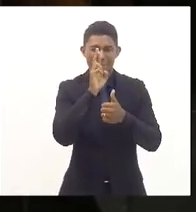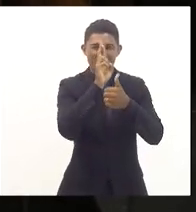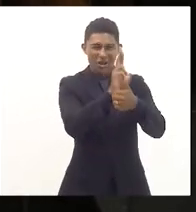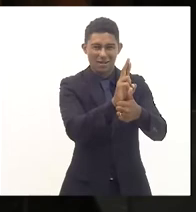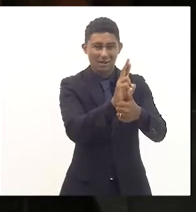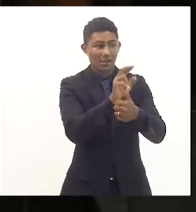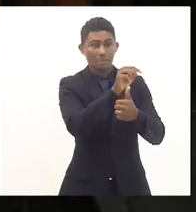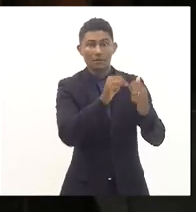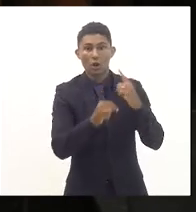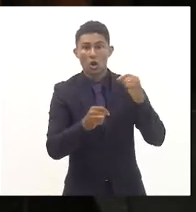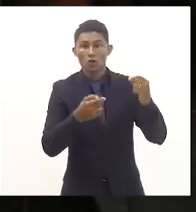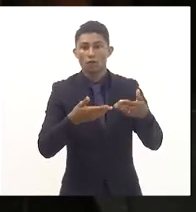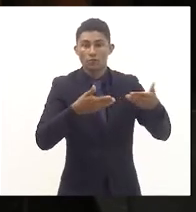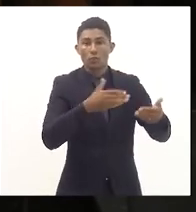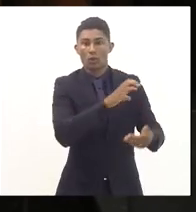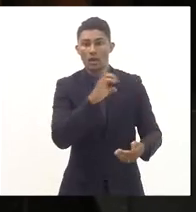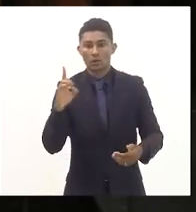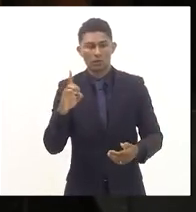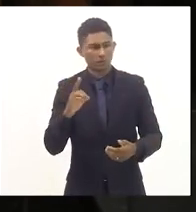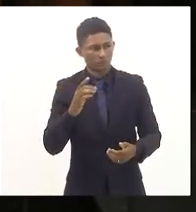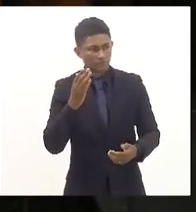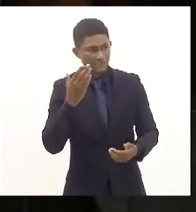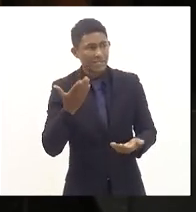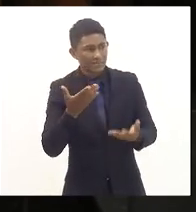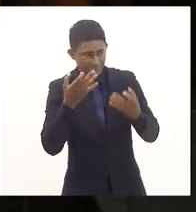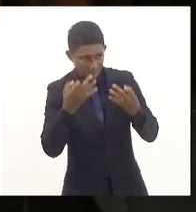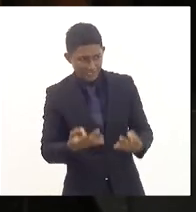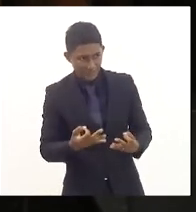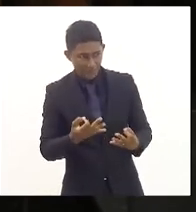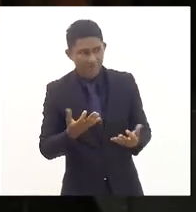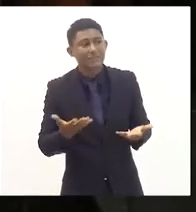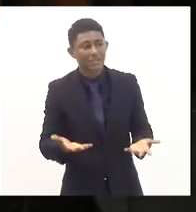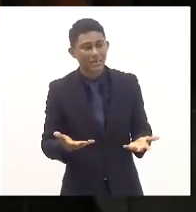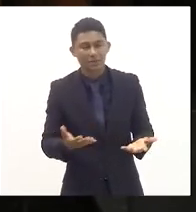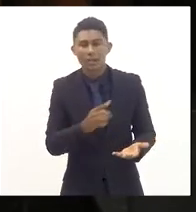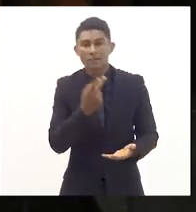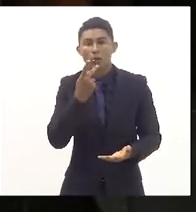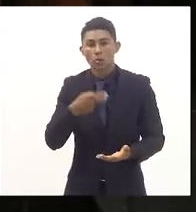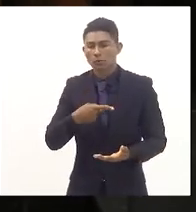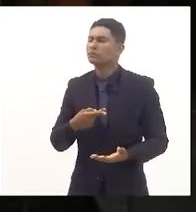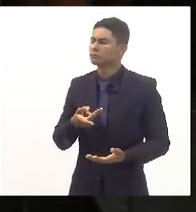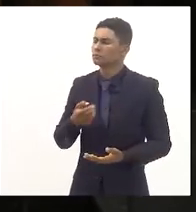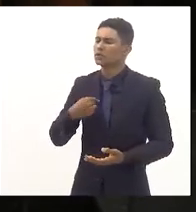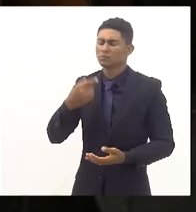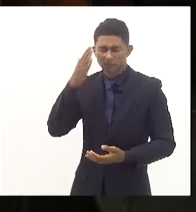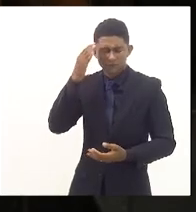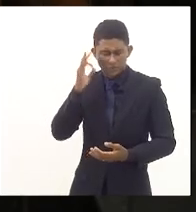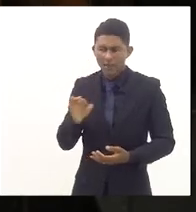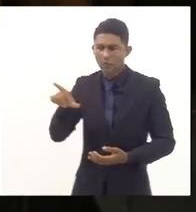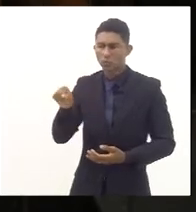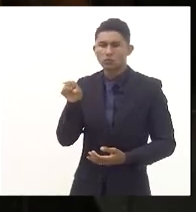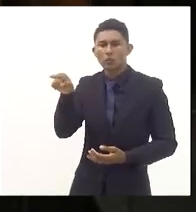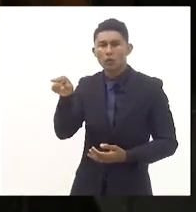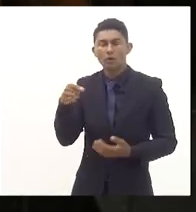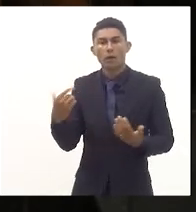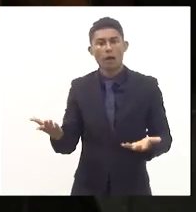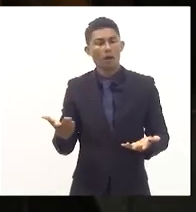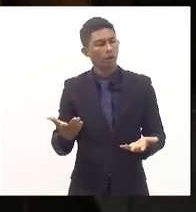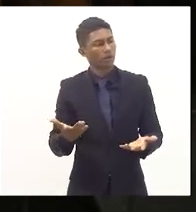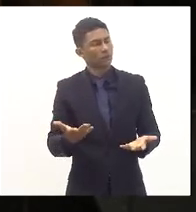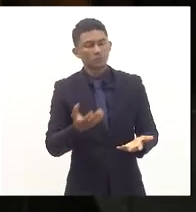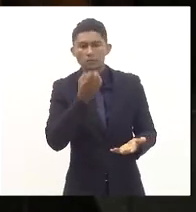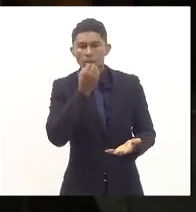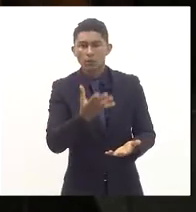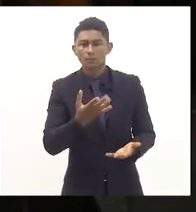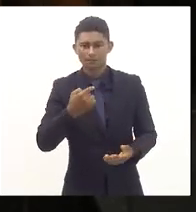disso eu tô aqui há seis meses eu falo não eu tenho absoluta certeza e daí essa gestação essa homenagem nesse período como